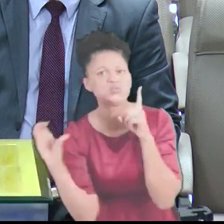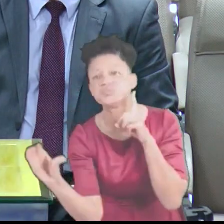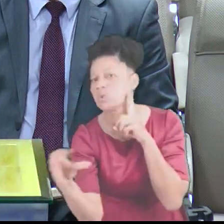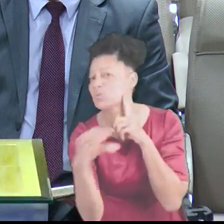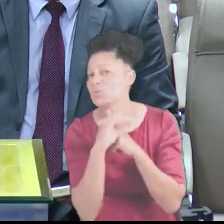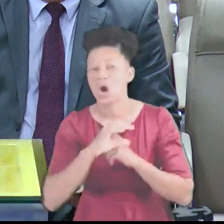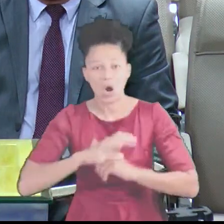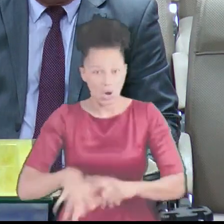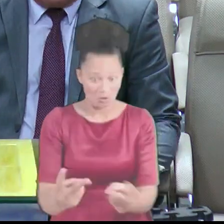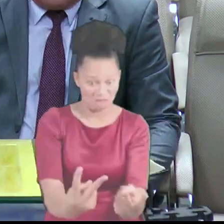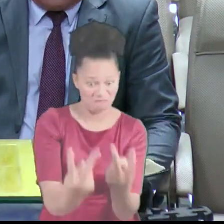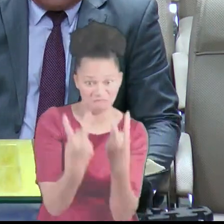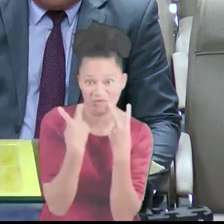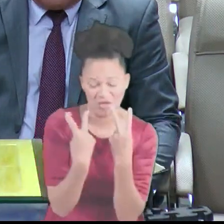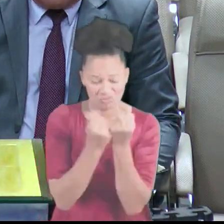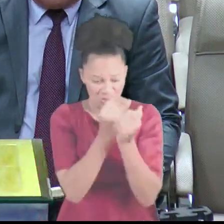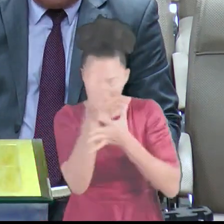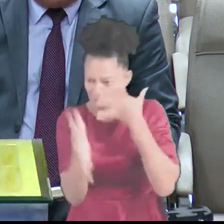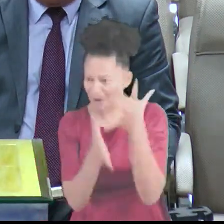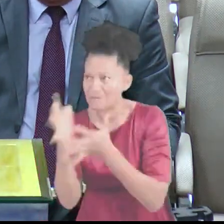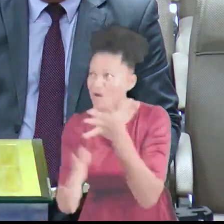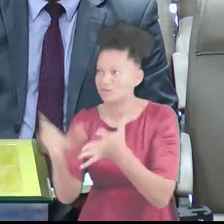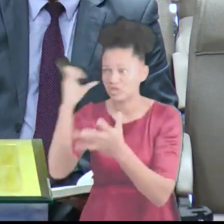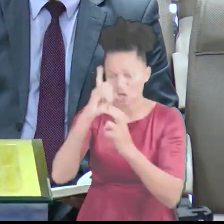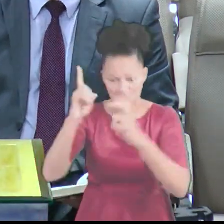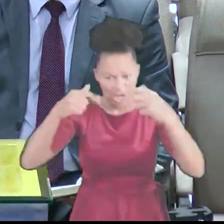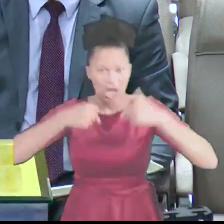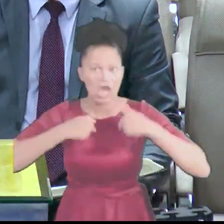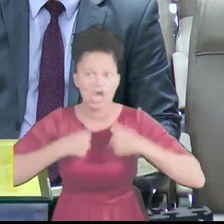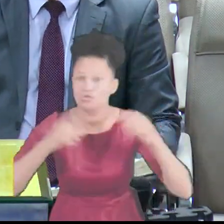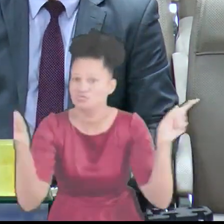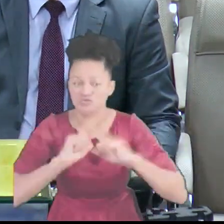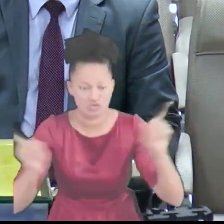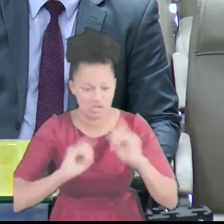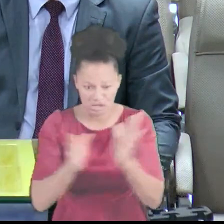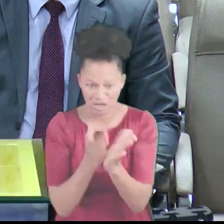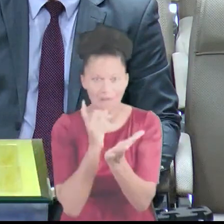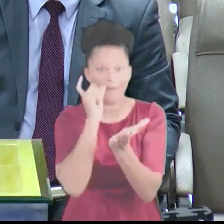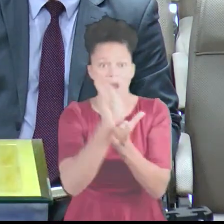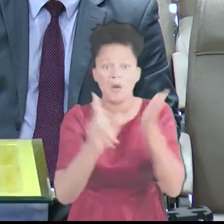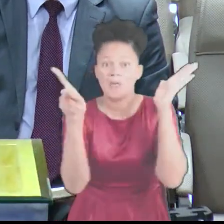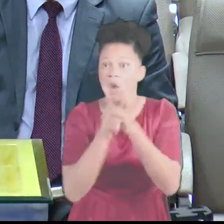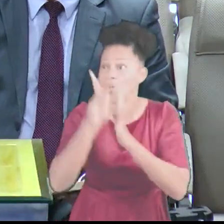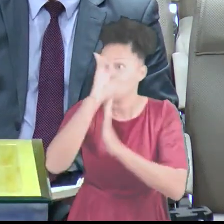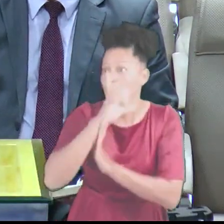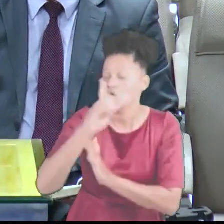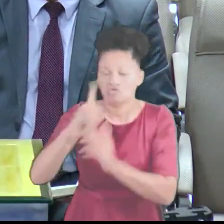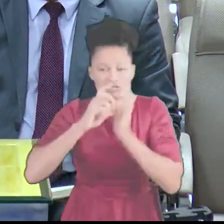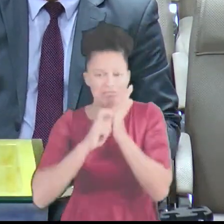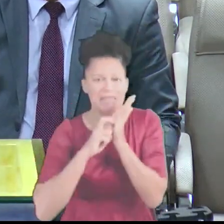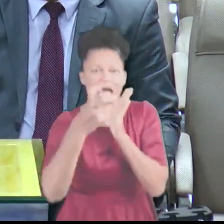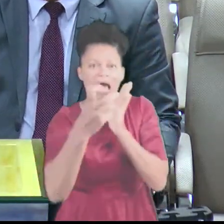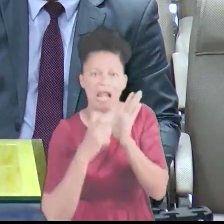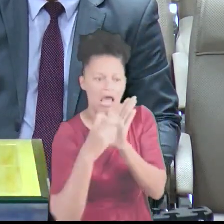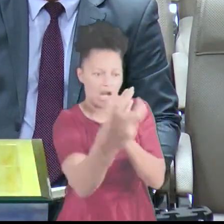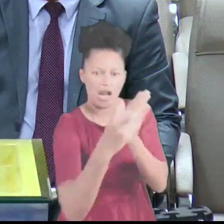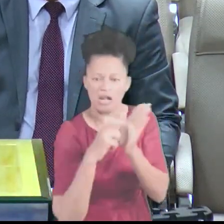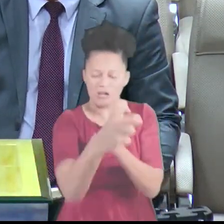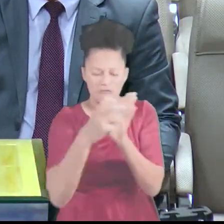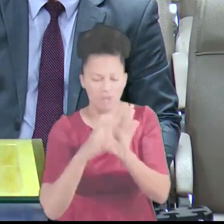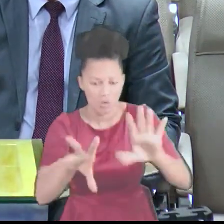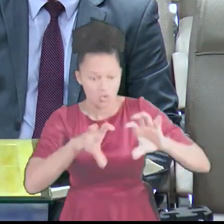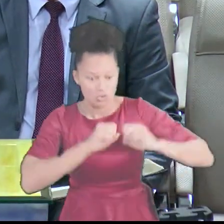e está ouvindo Deus bradar. Não sou eu não, é a palavra de Deus que está bradando nesta noite aos